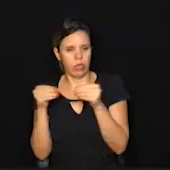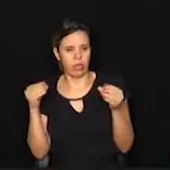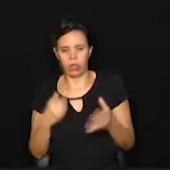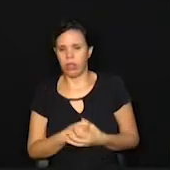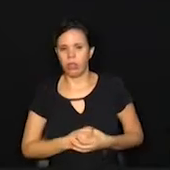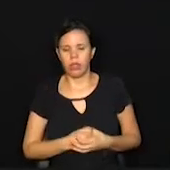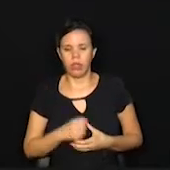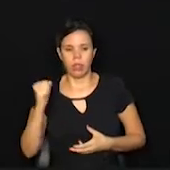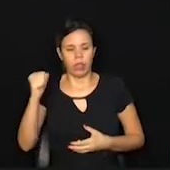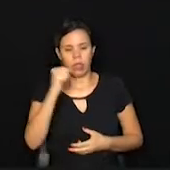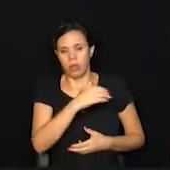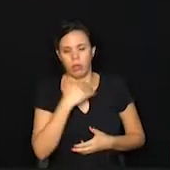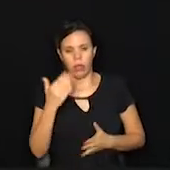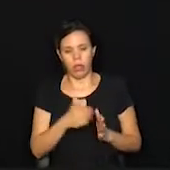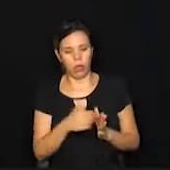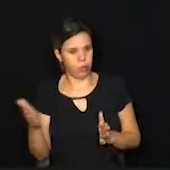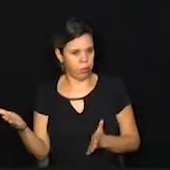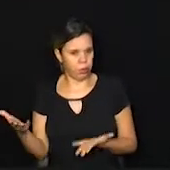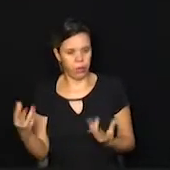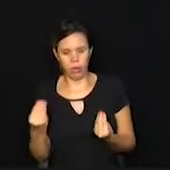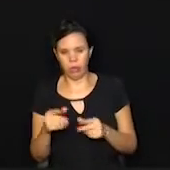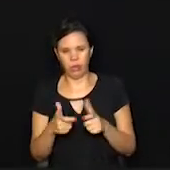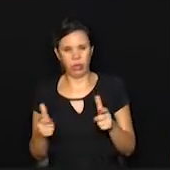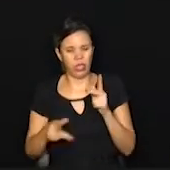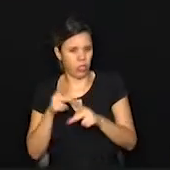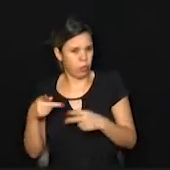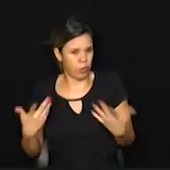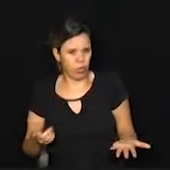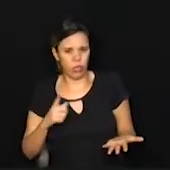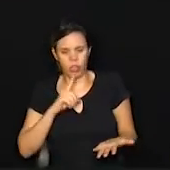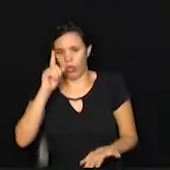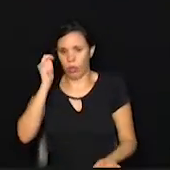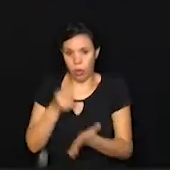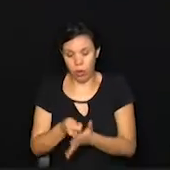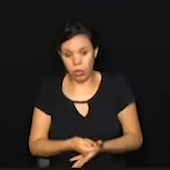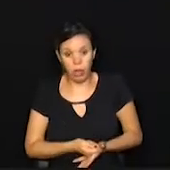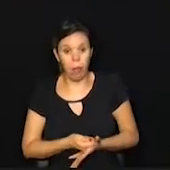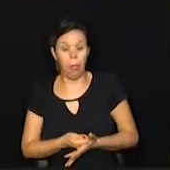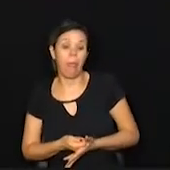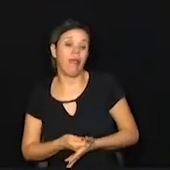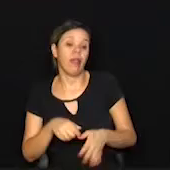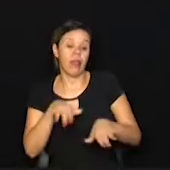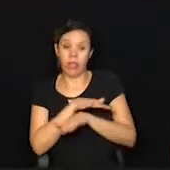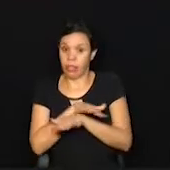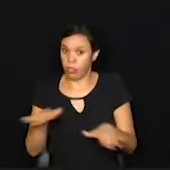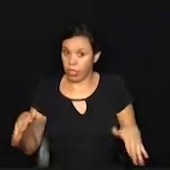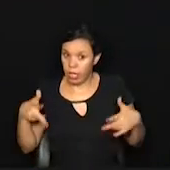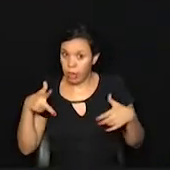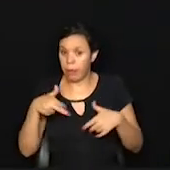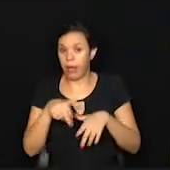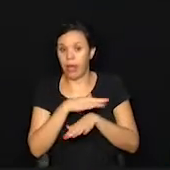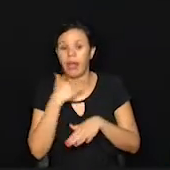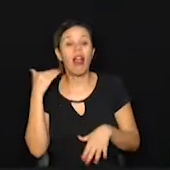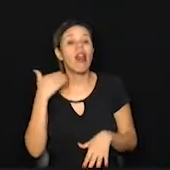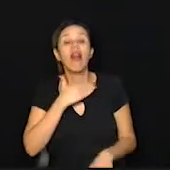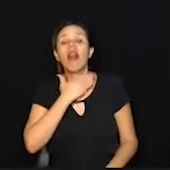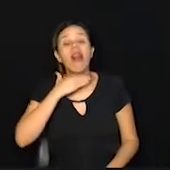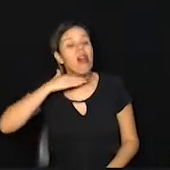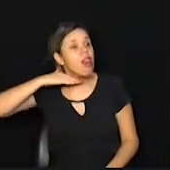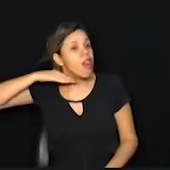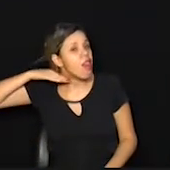torturada que é assassinada nesse período é muito grande havia uma ordem de ele cuidar cortar a cabeça